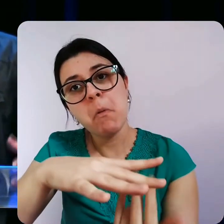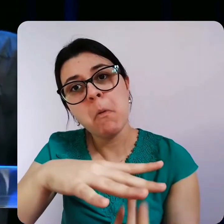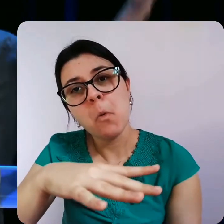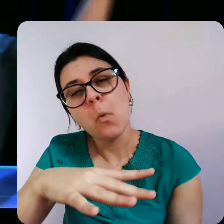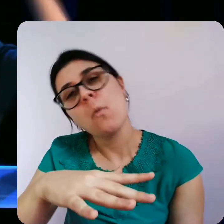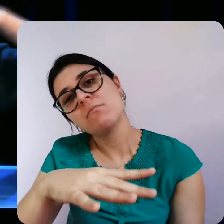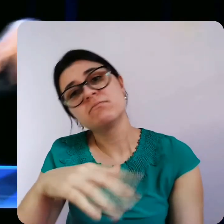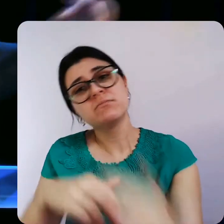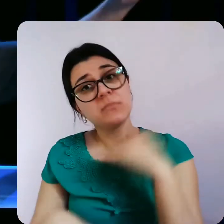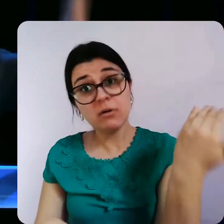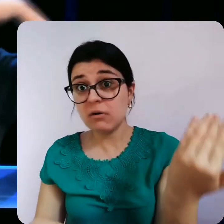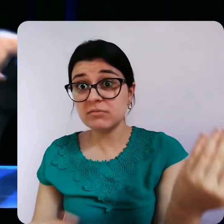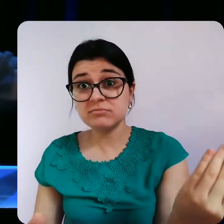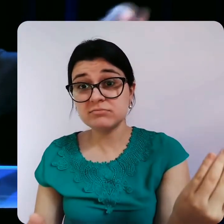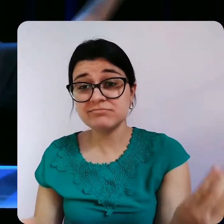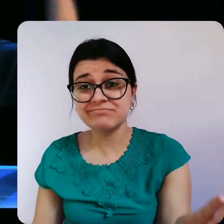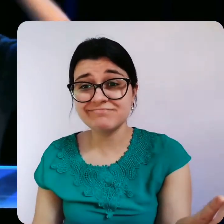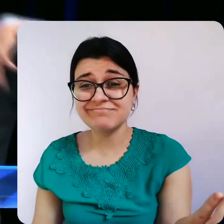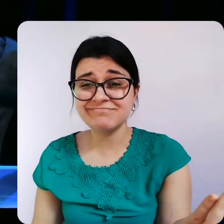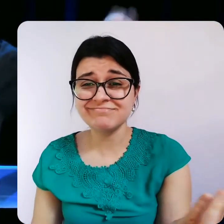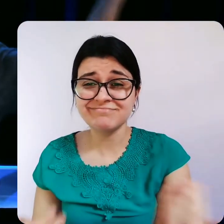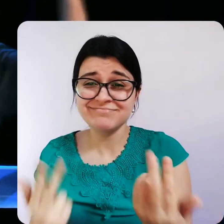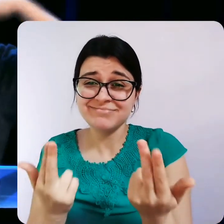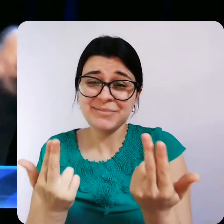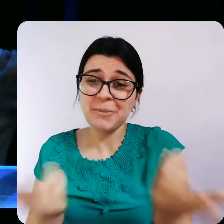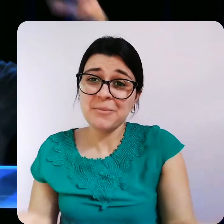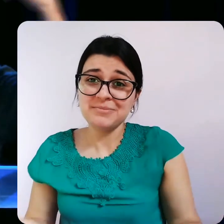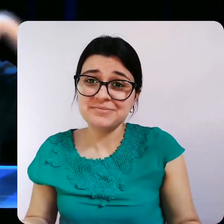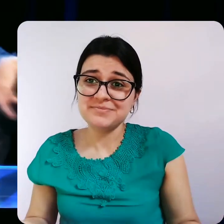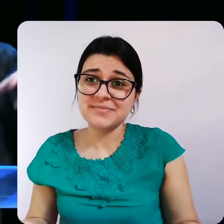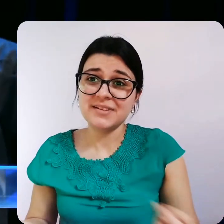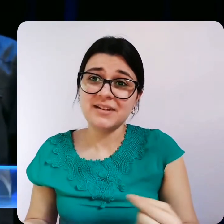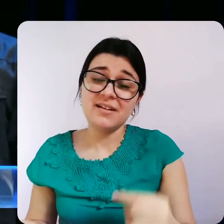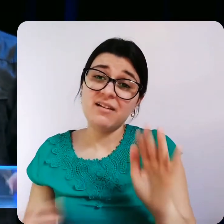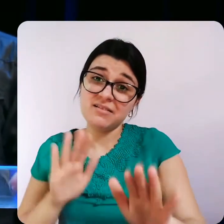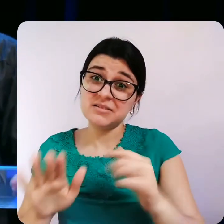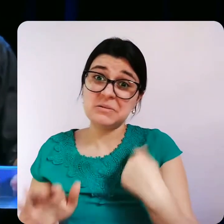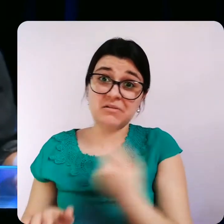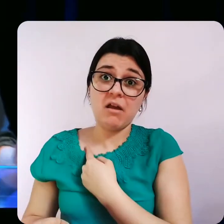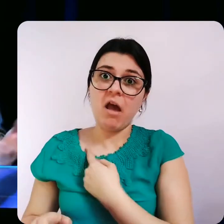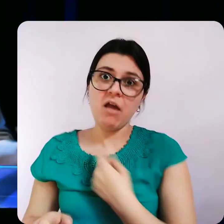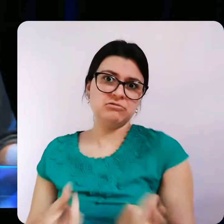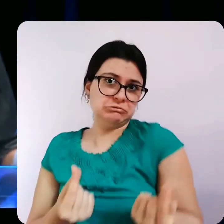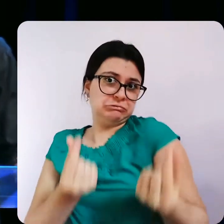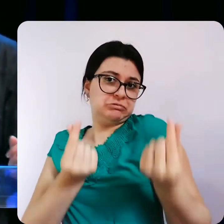mesma coisa de alguém que está se afogando, cheio de dinheiro e dizendo, eu estou bem, eu tenho dinheiro.